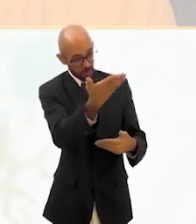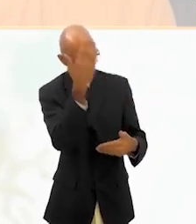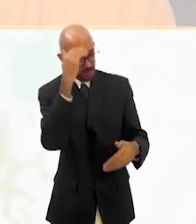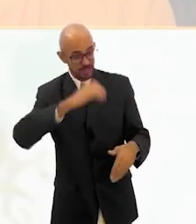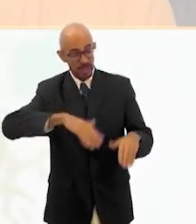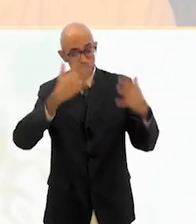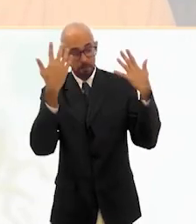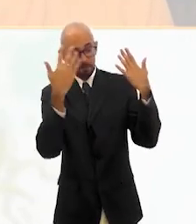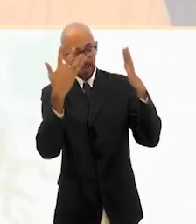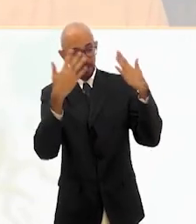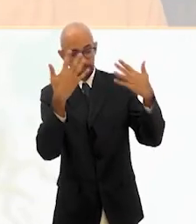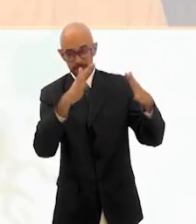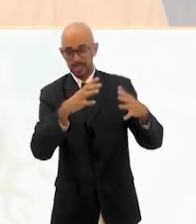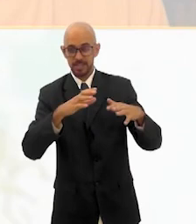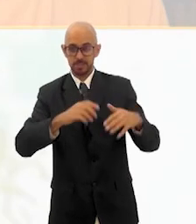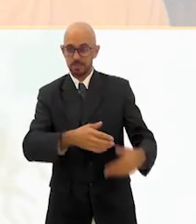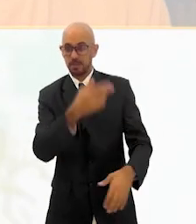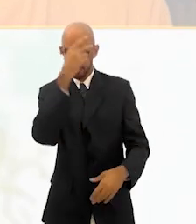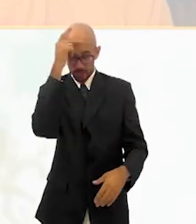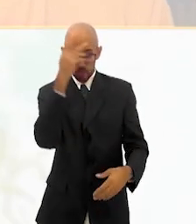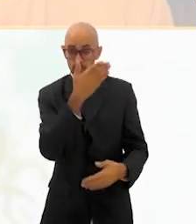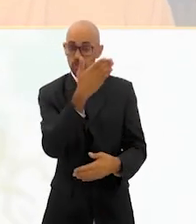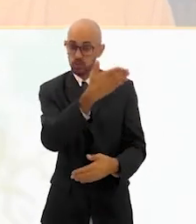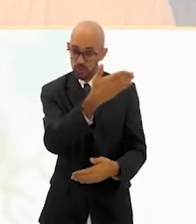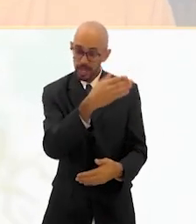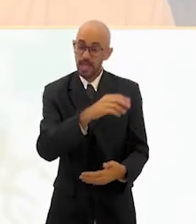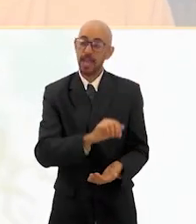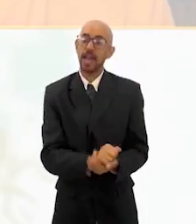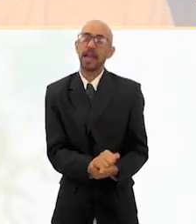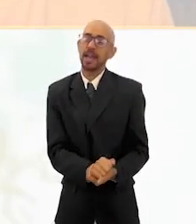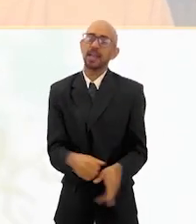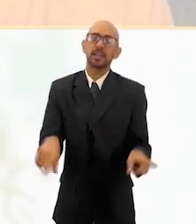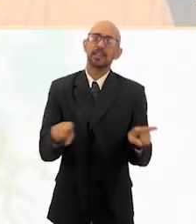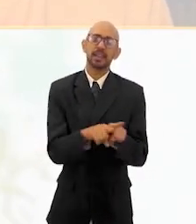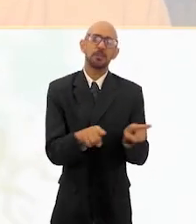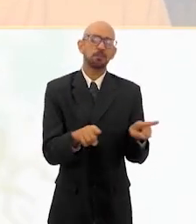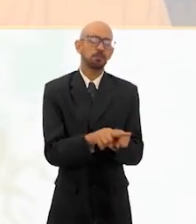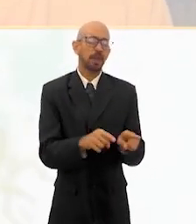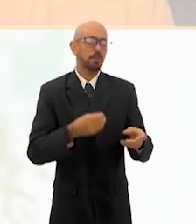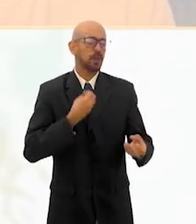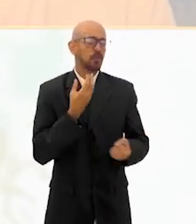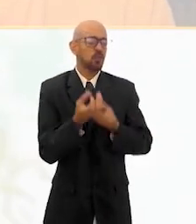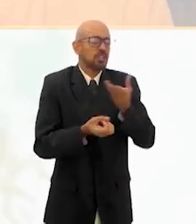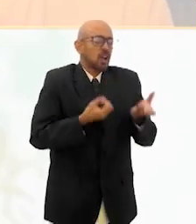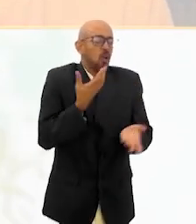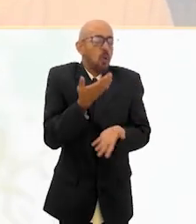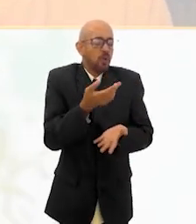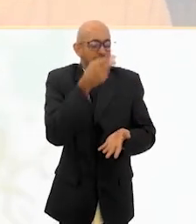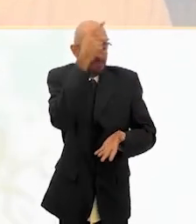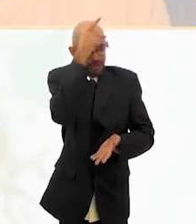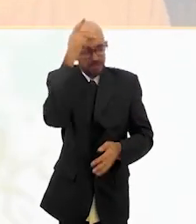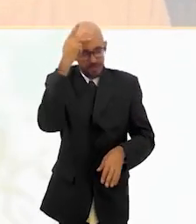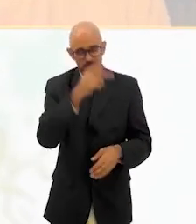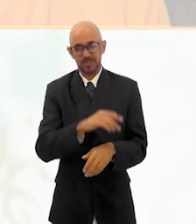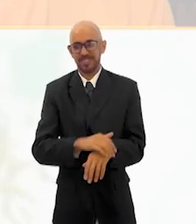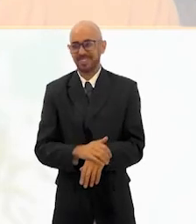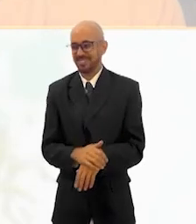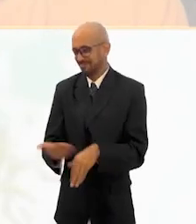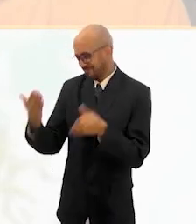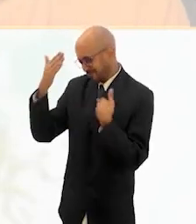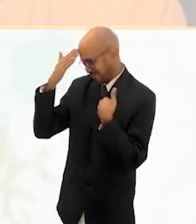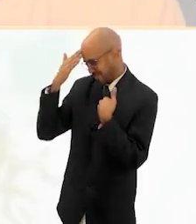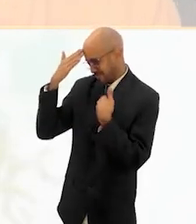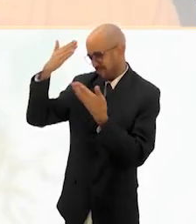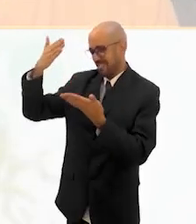e parabéns. Parabéns por quem você é e parabéns pelo que você transmite para as pessoas.